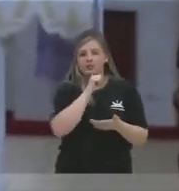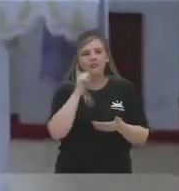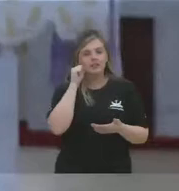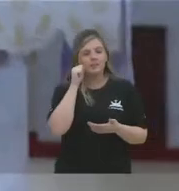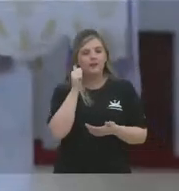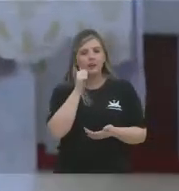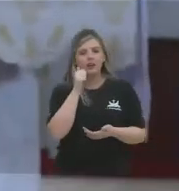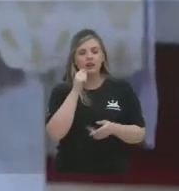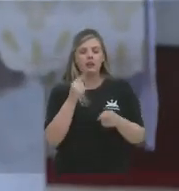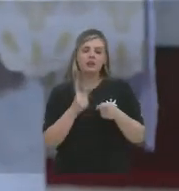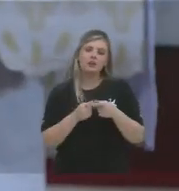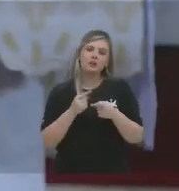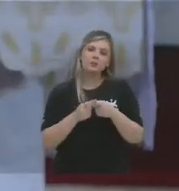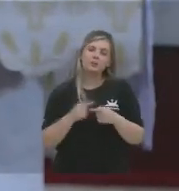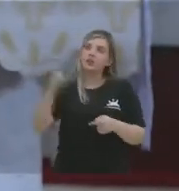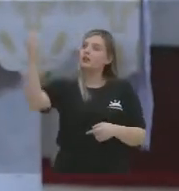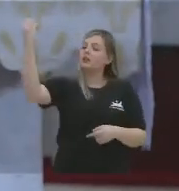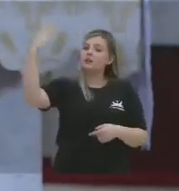ele ilumina